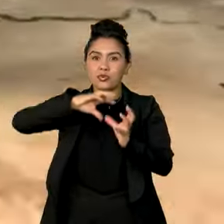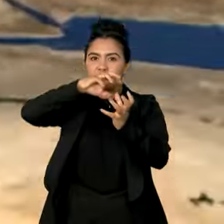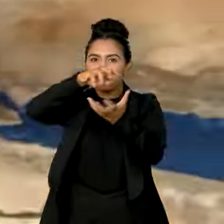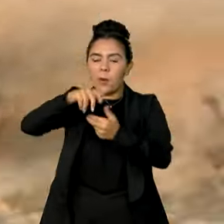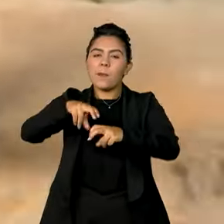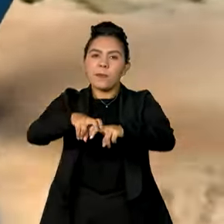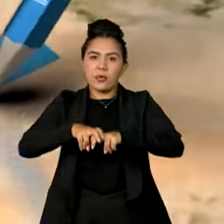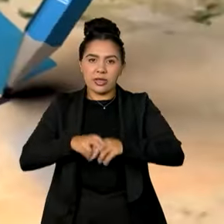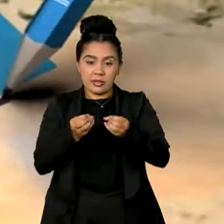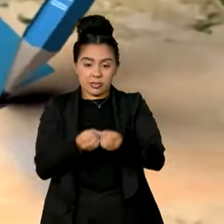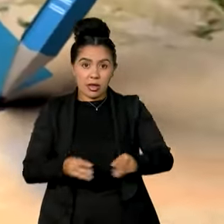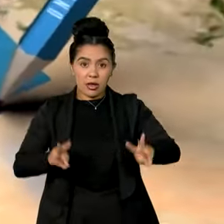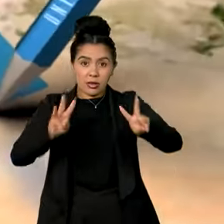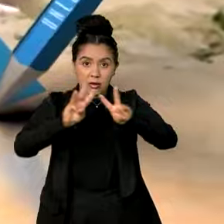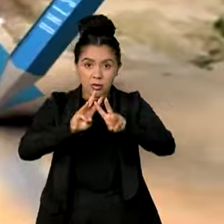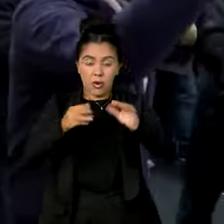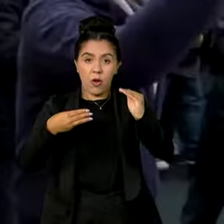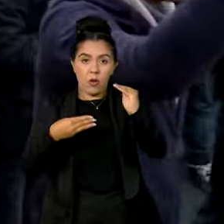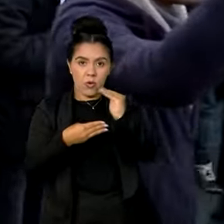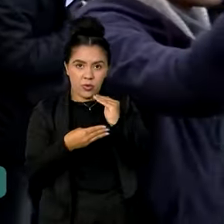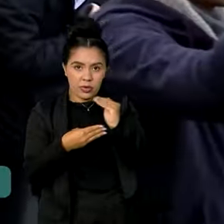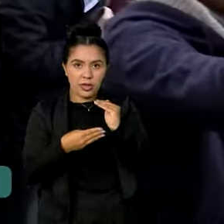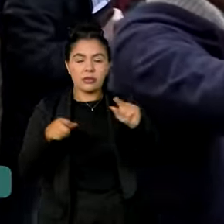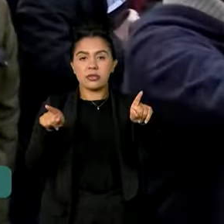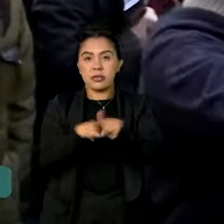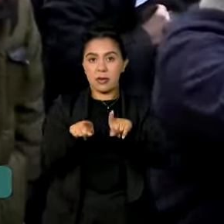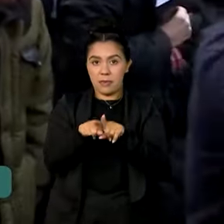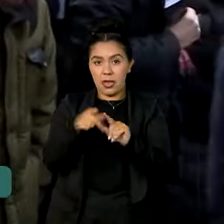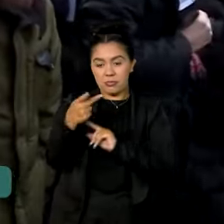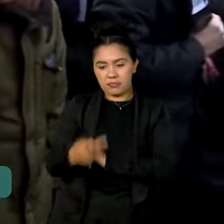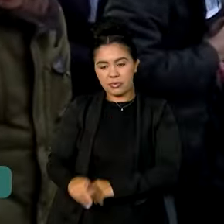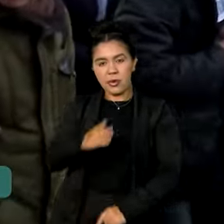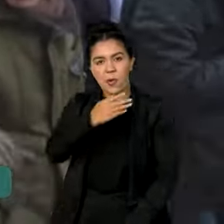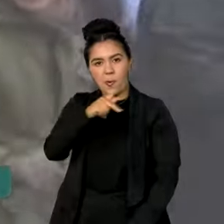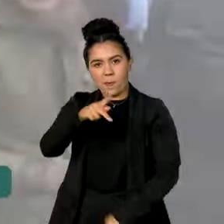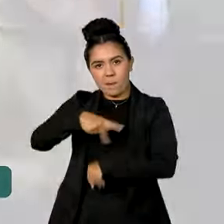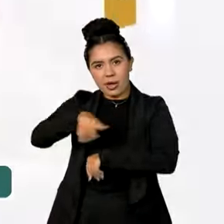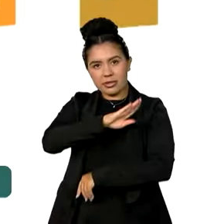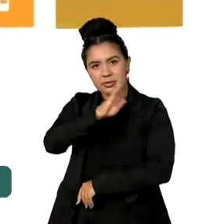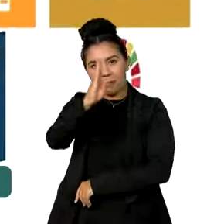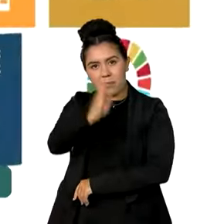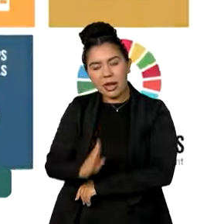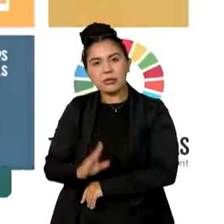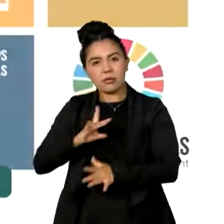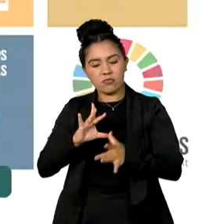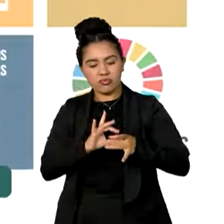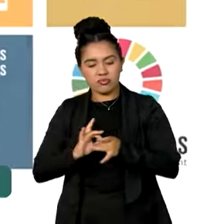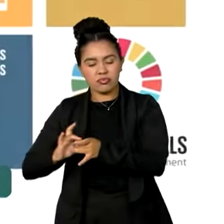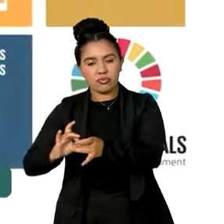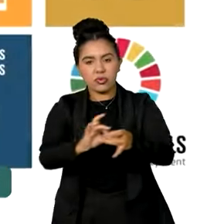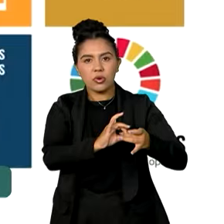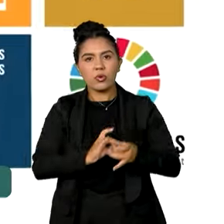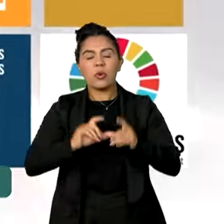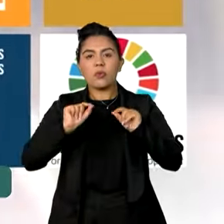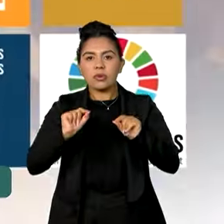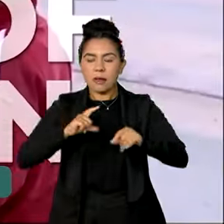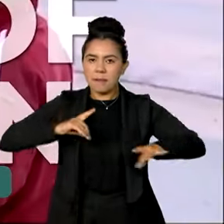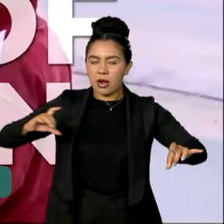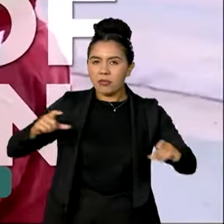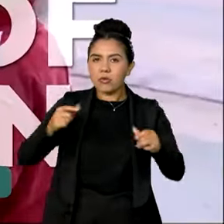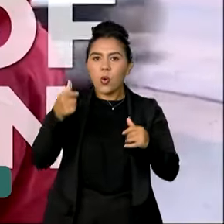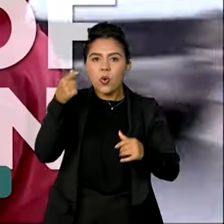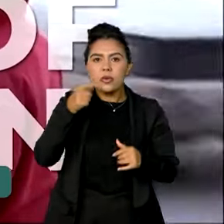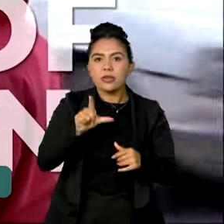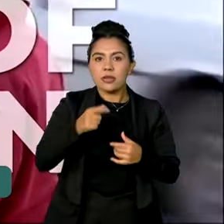Unidas, a Unesco e o governo brasileiro uniram forças. A ideia da Iniciativa Global para a Integridade da Informação